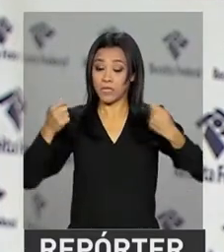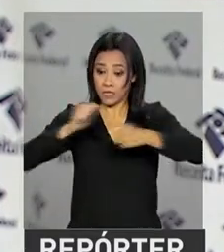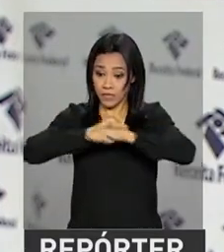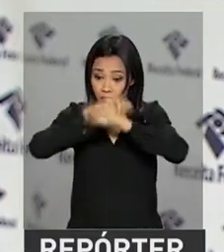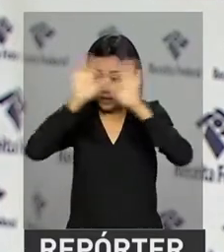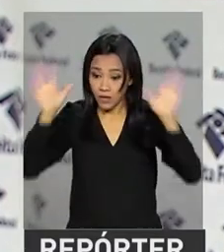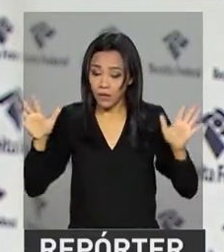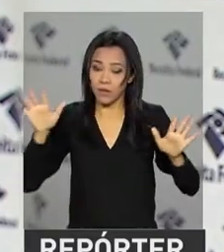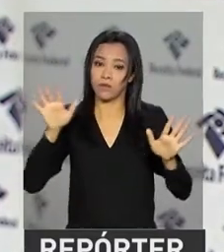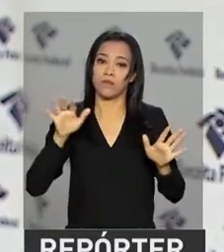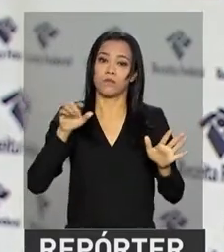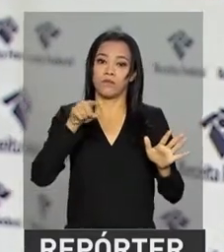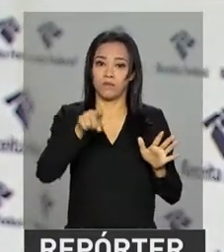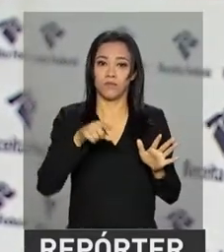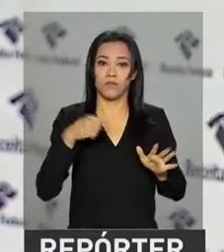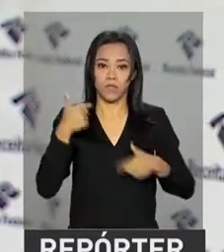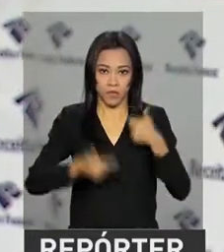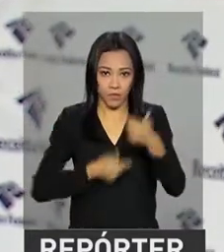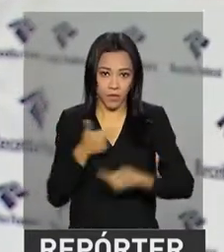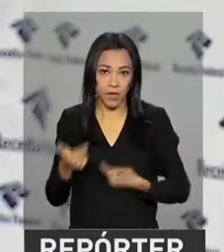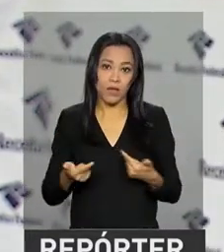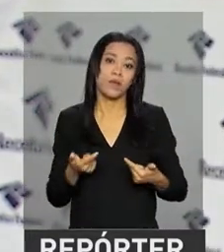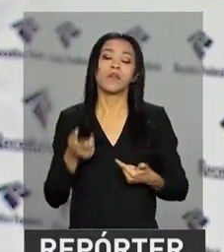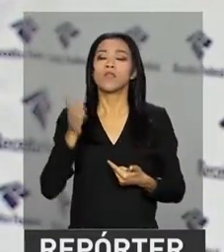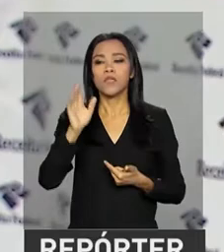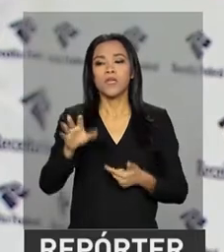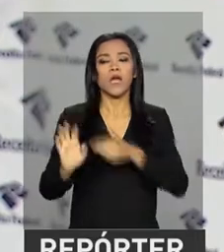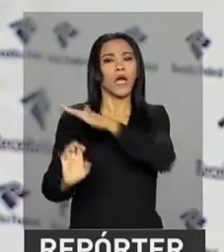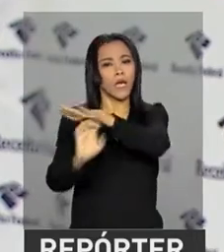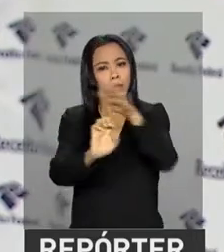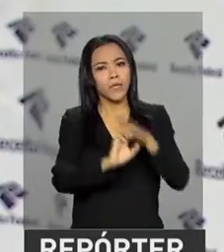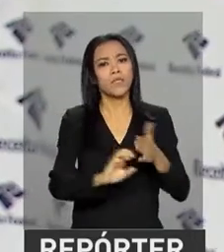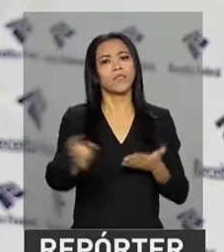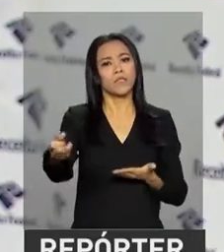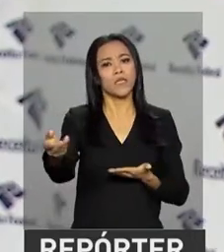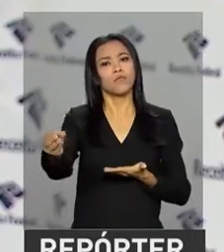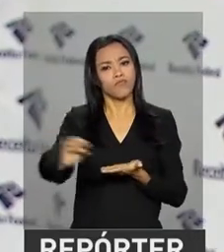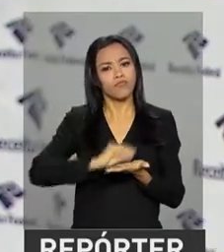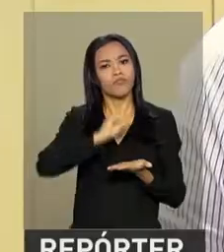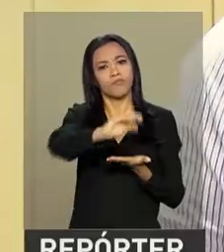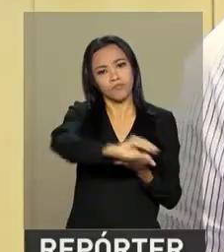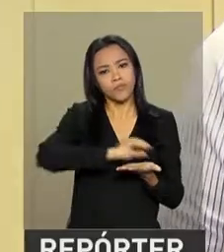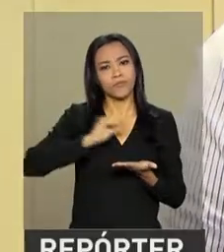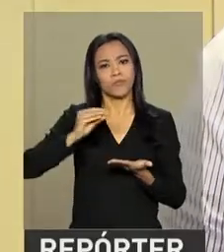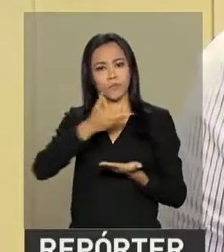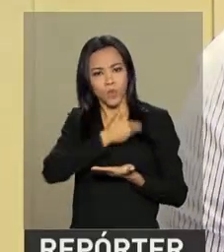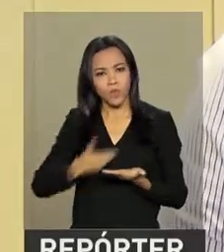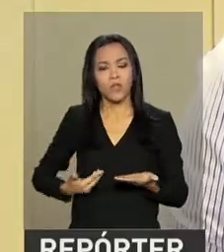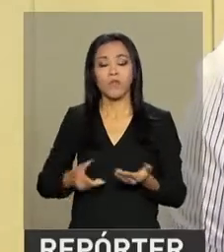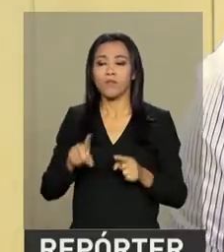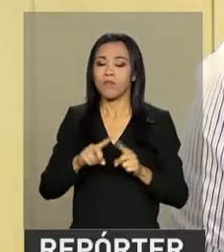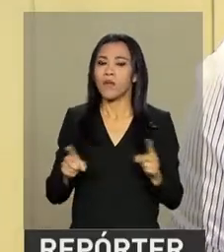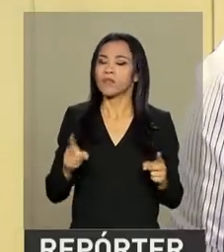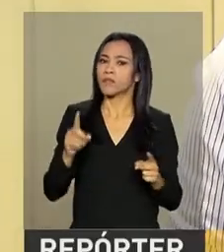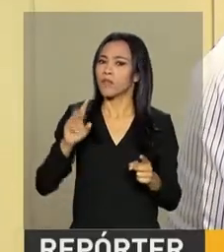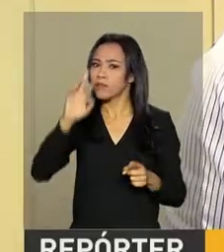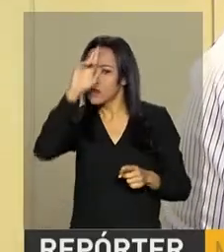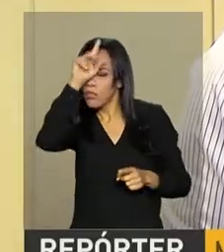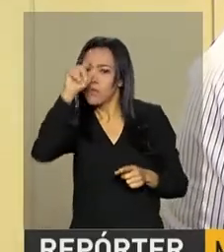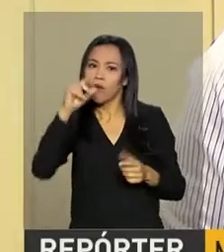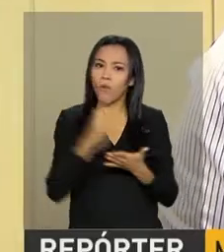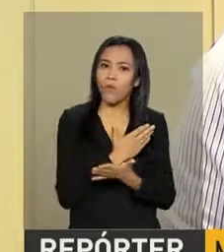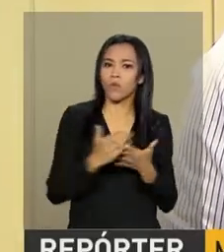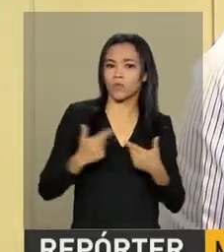que tenha declarado à receita mas tenha cometido algum equívoco na sua declaração o foco da outra ação da receita